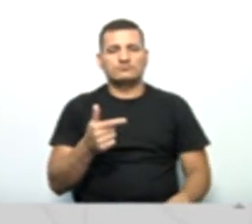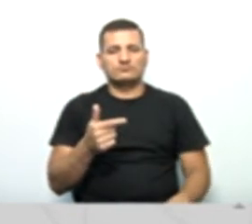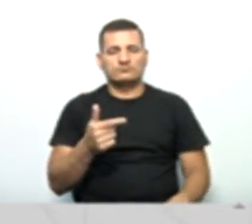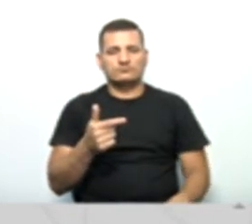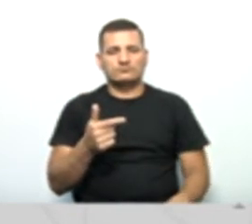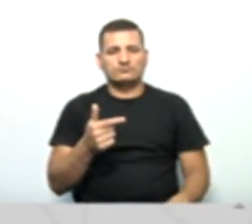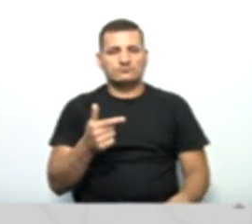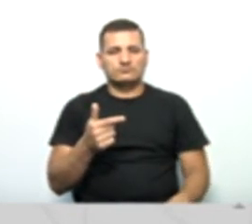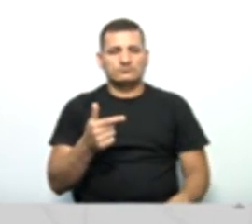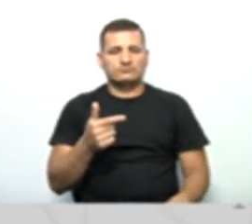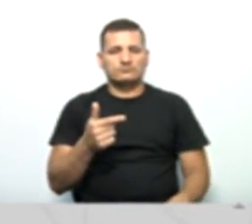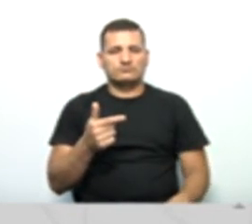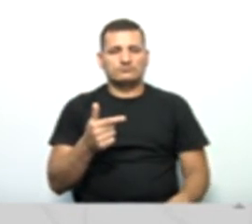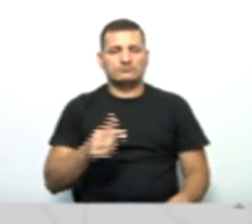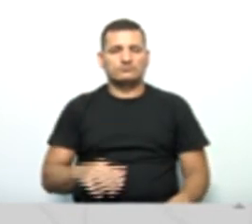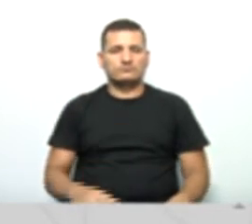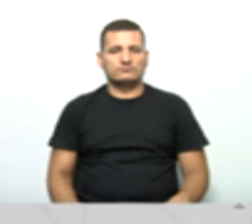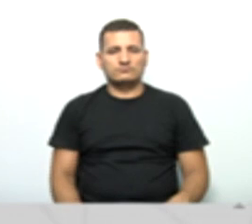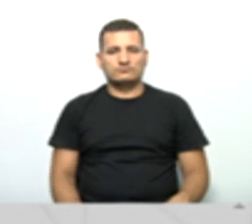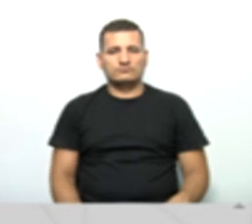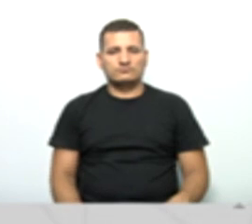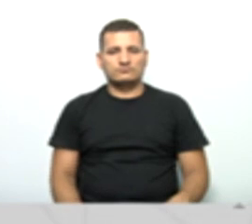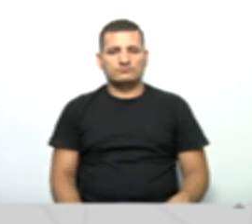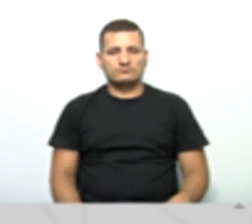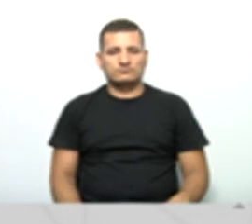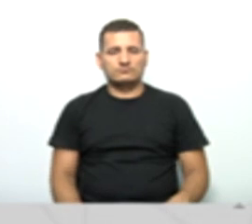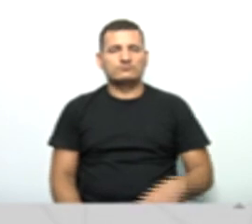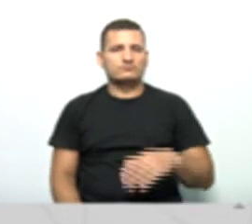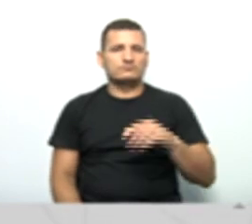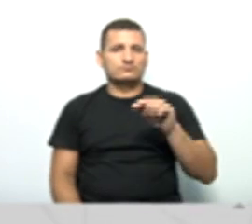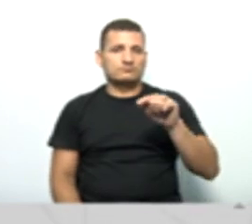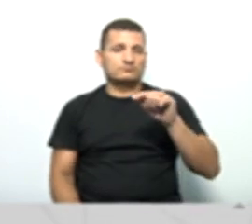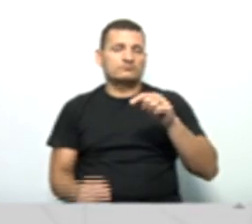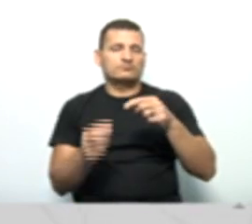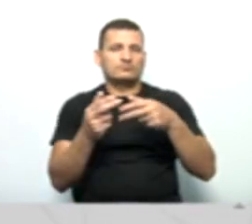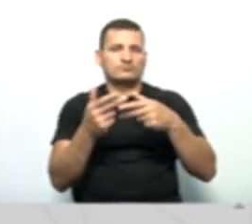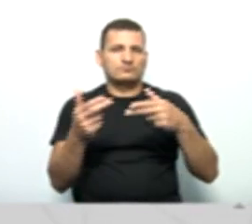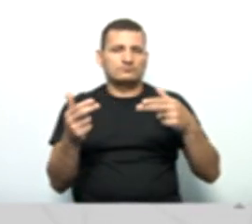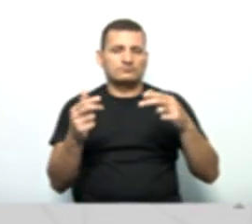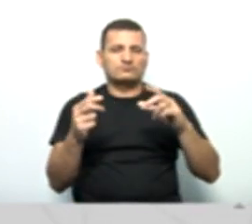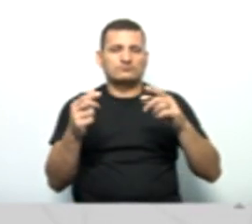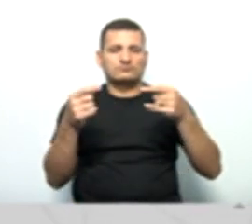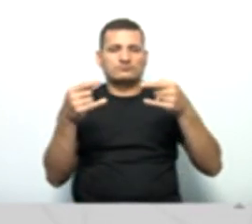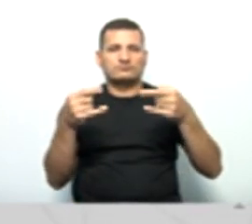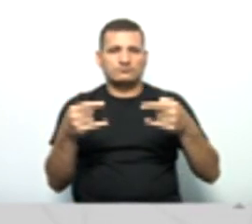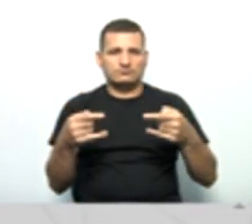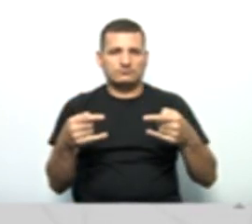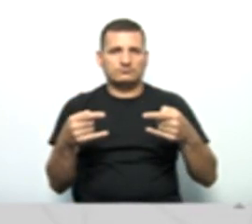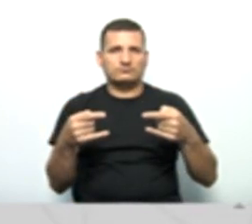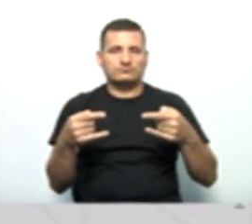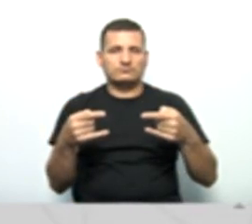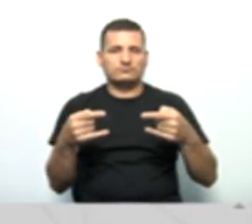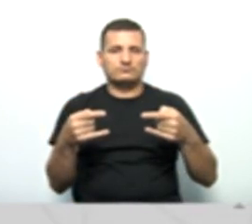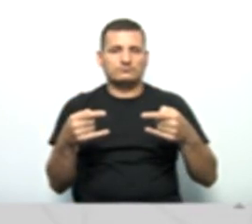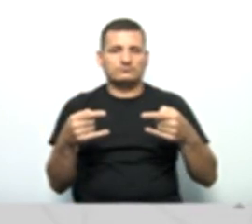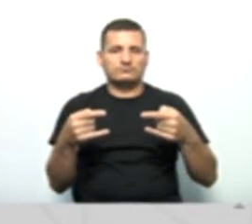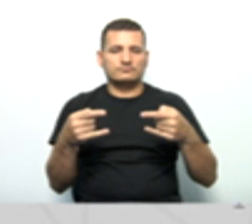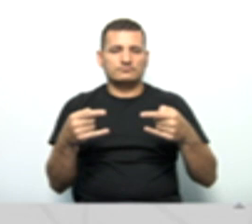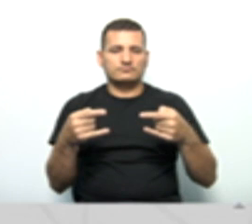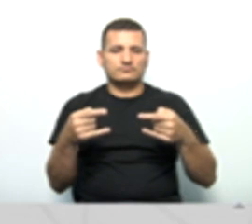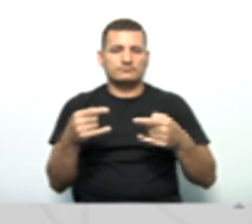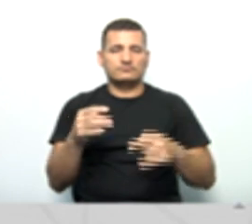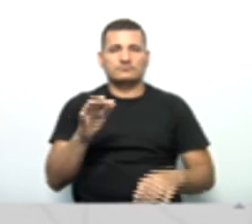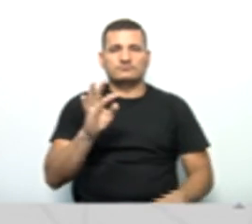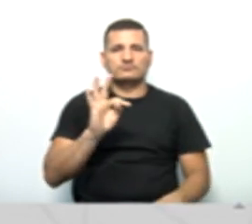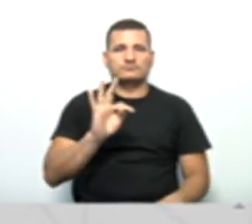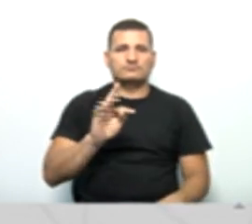Então, é isso que temos de objetos para as listas. Continuando aqui, vamos falar